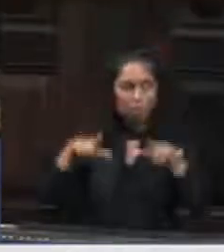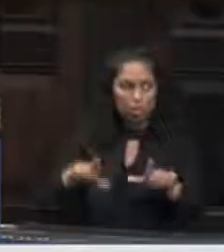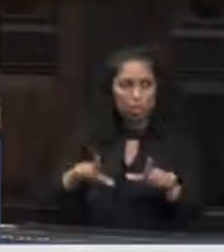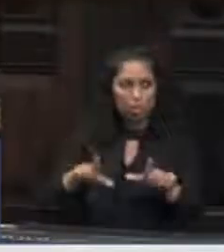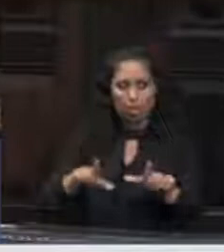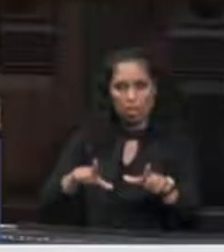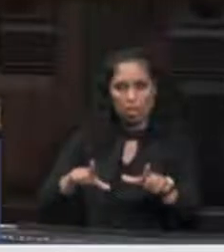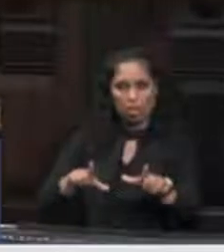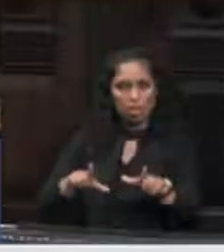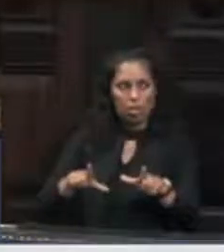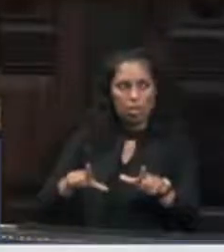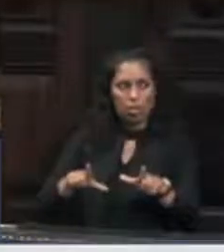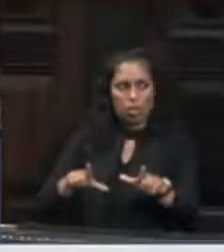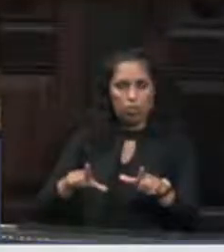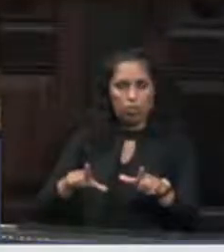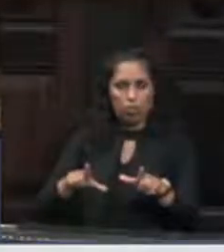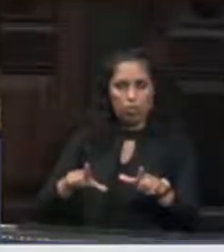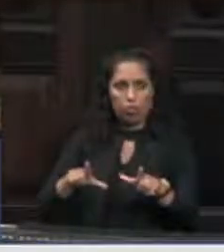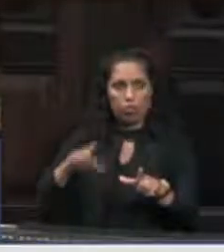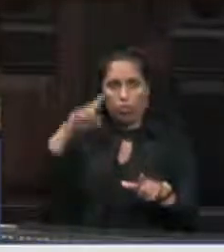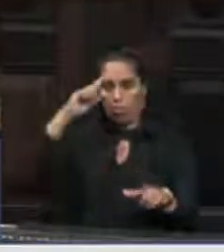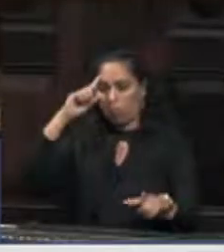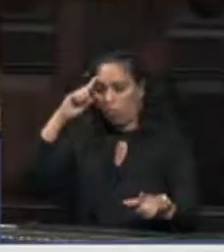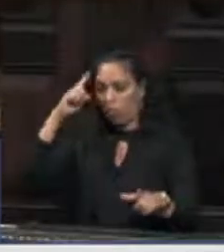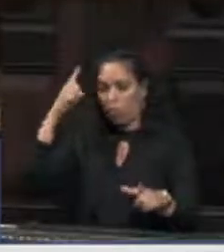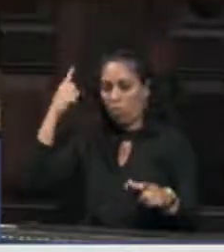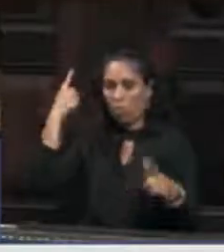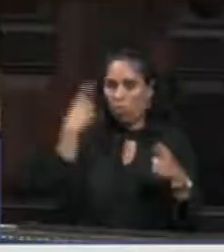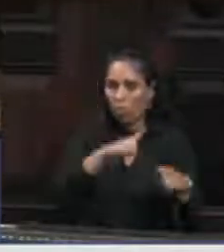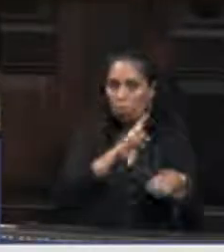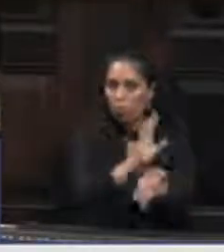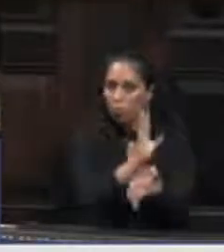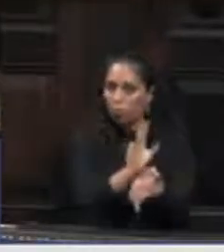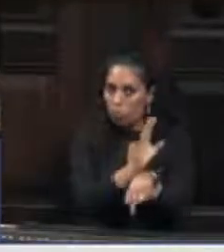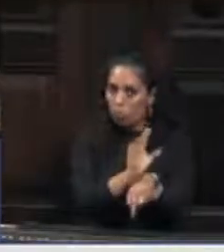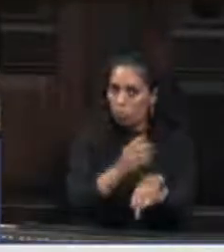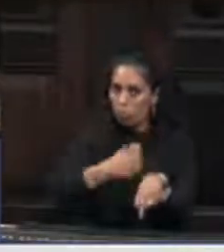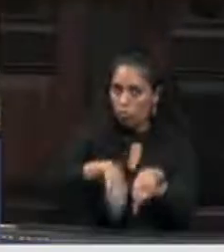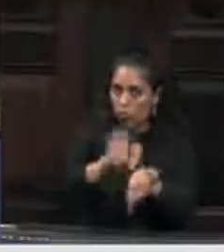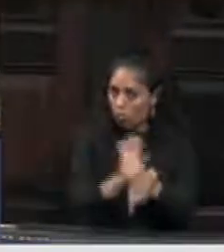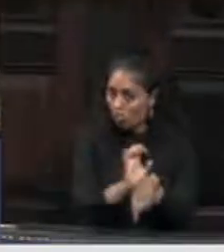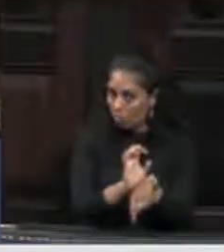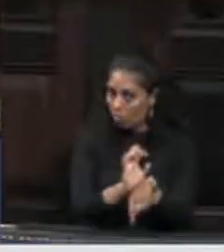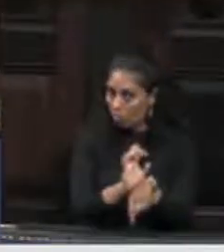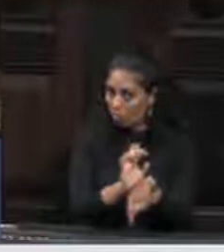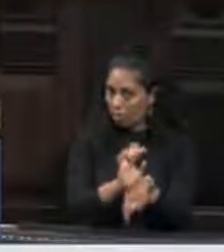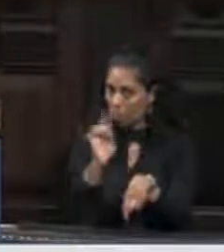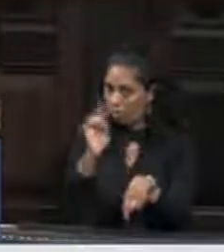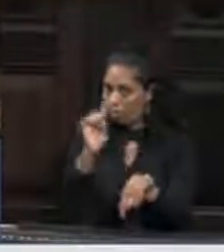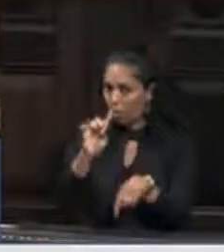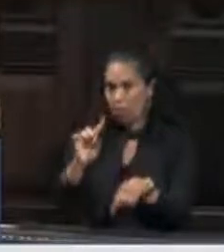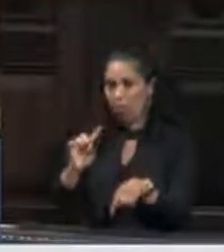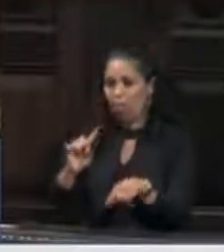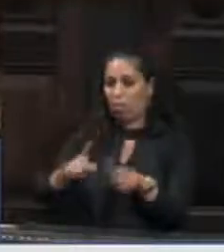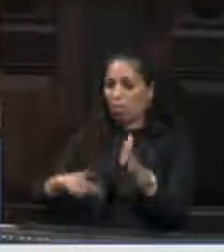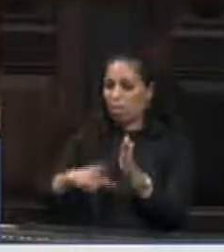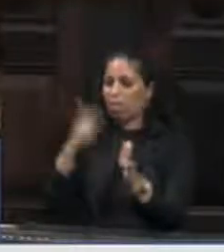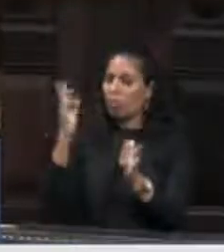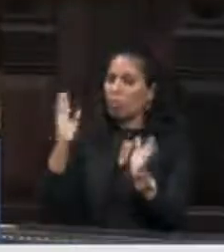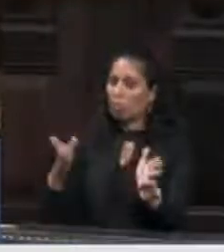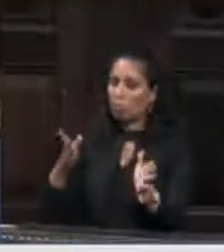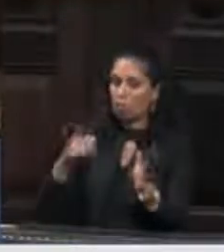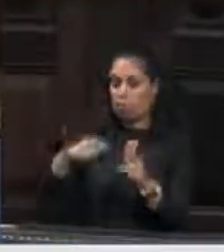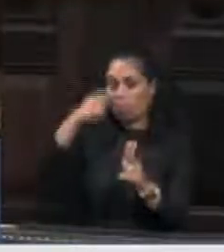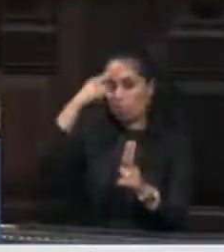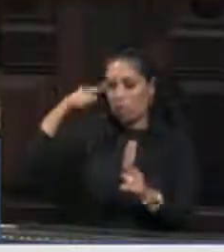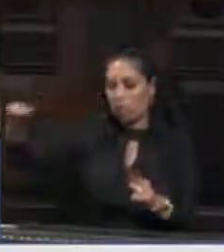eivada de inconstitucionalidade. Não é a primeira, porque faço menção àquela mensagem que começamos a discutir na semana passada